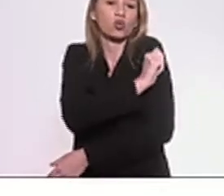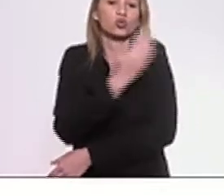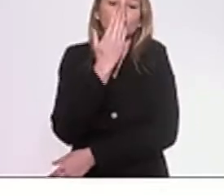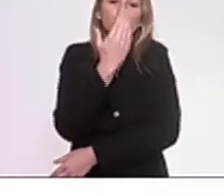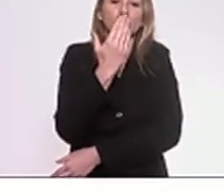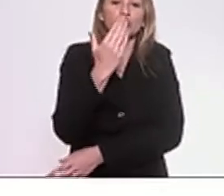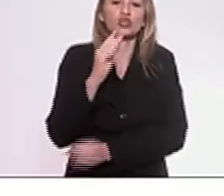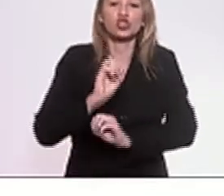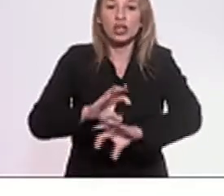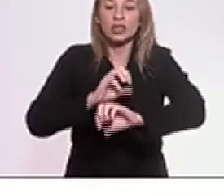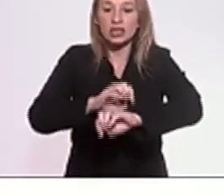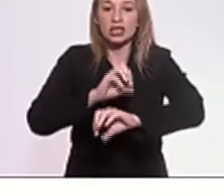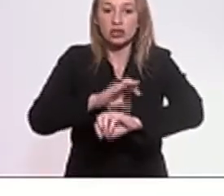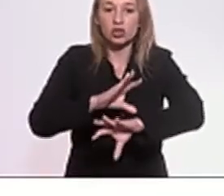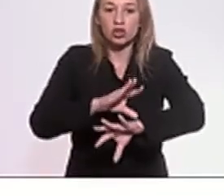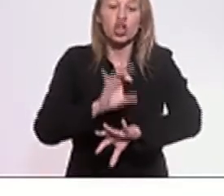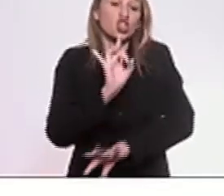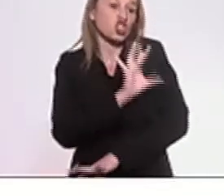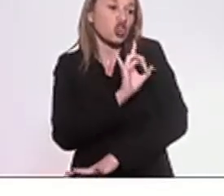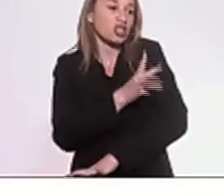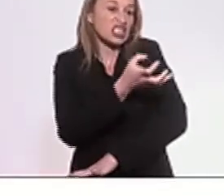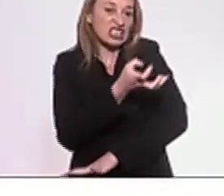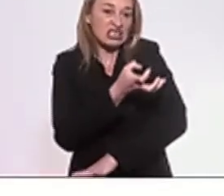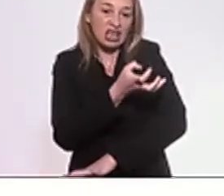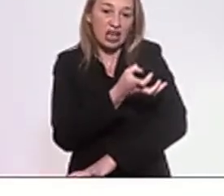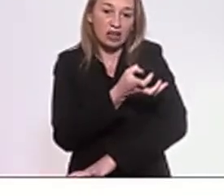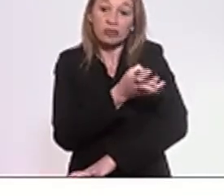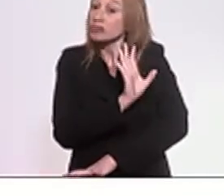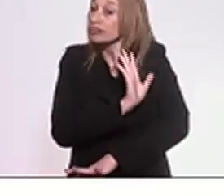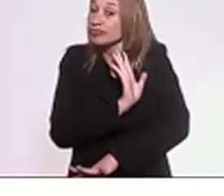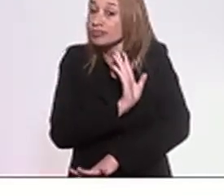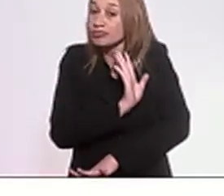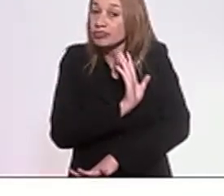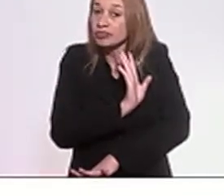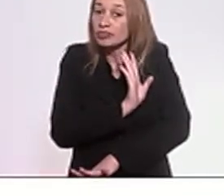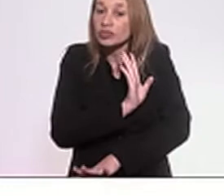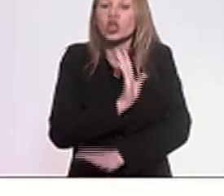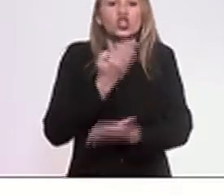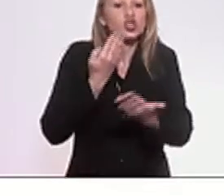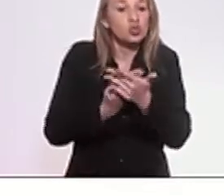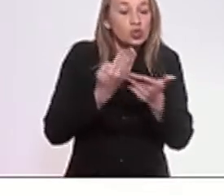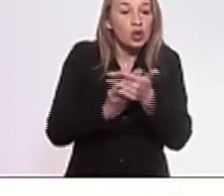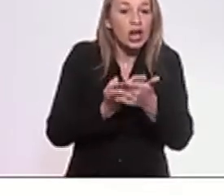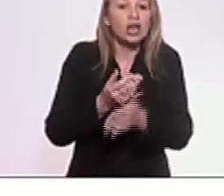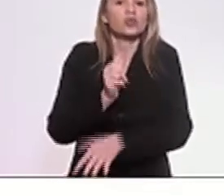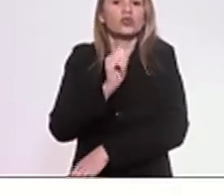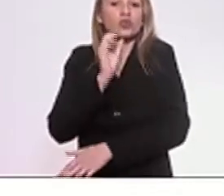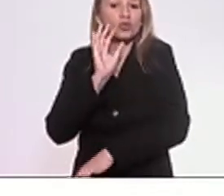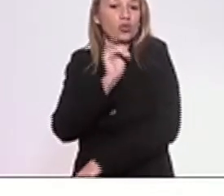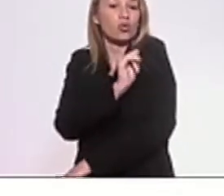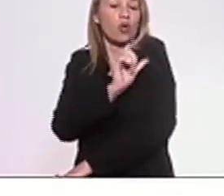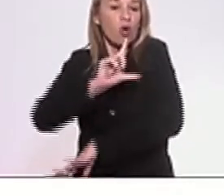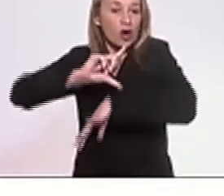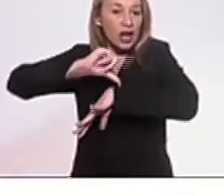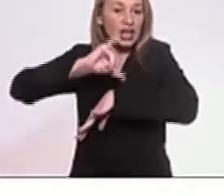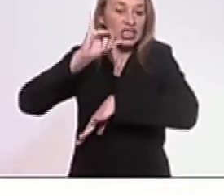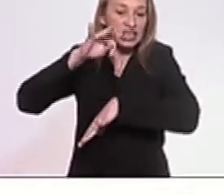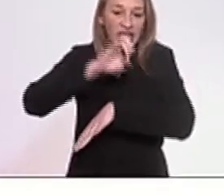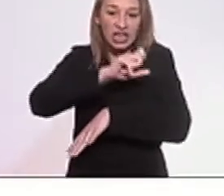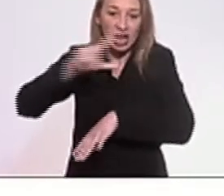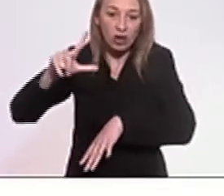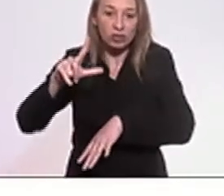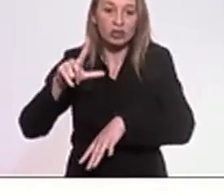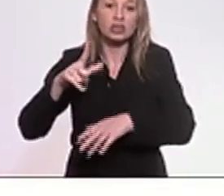de ensino, só se ele quiser. Estudará em horário integral, terá aula de